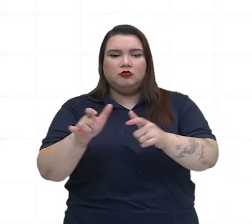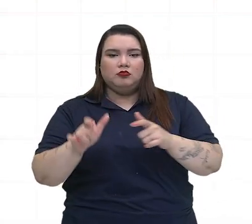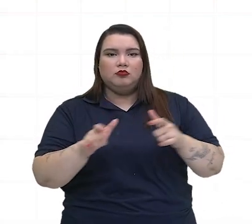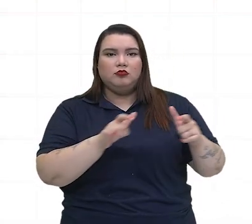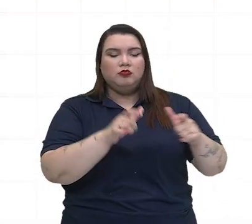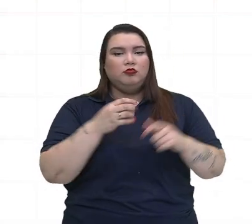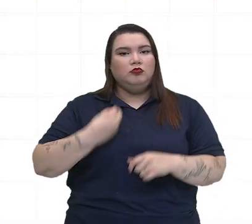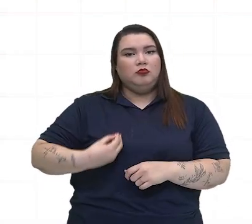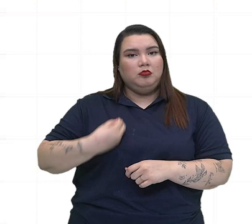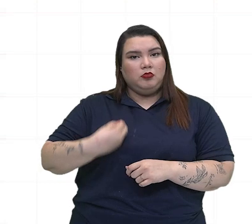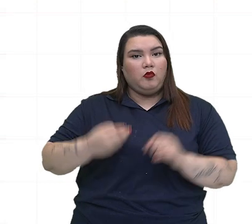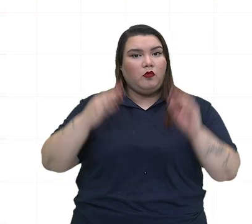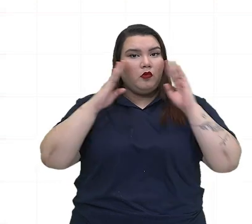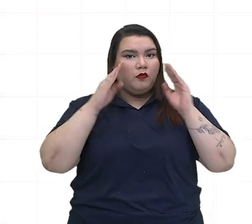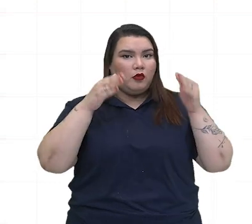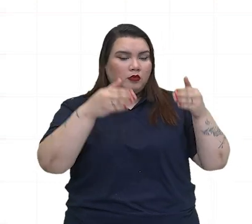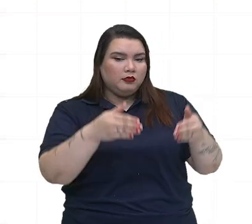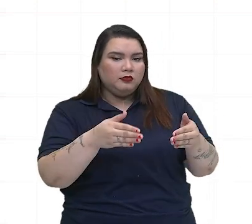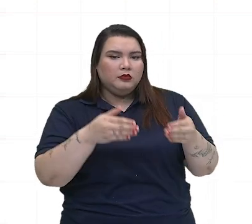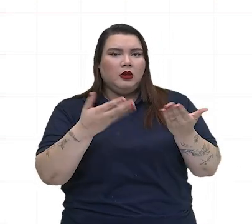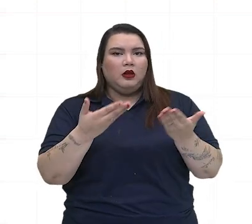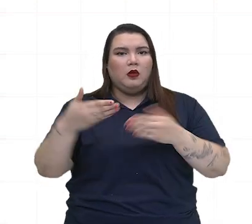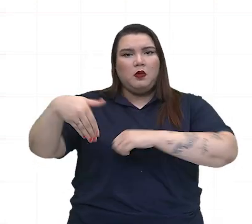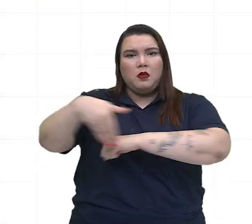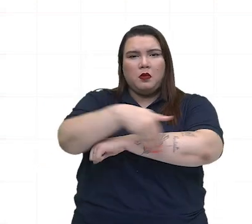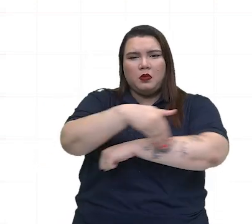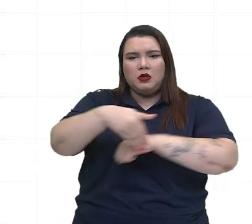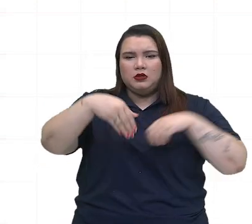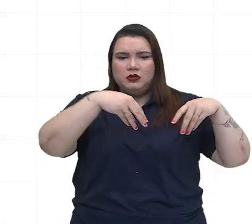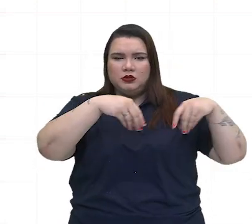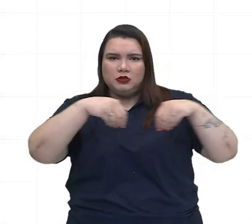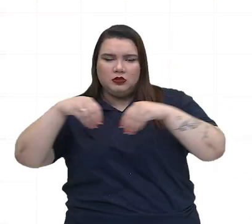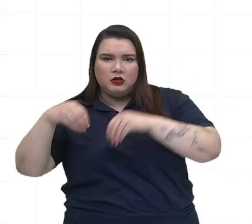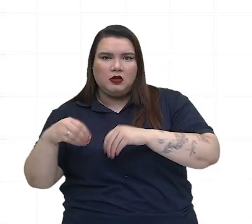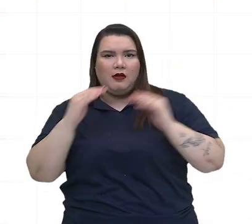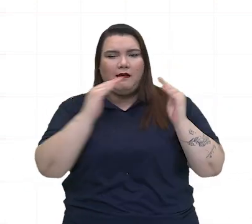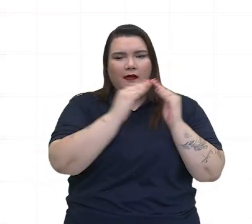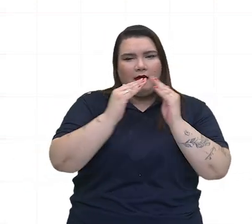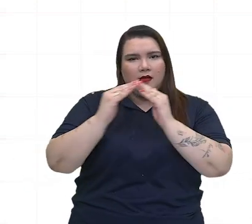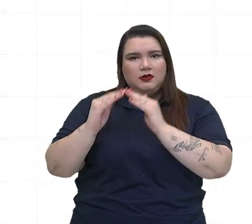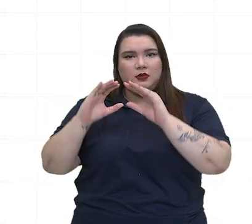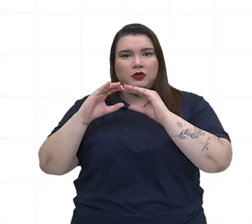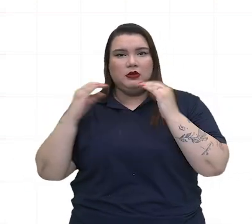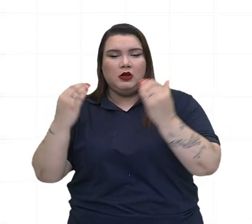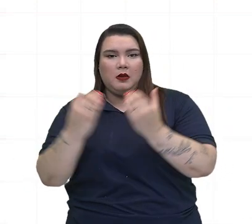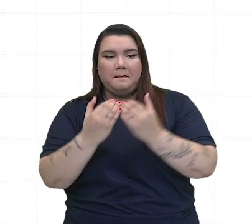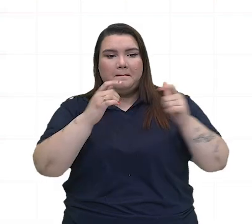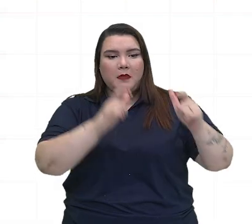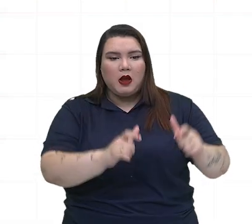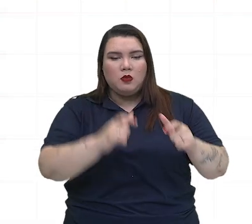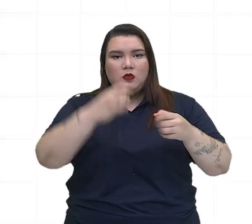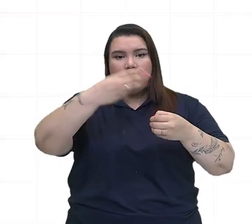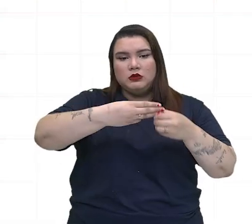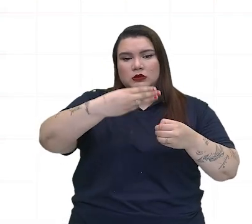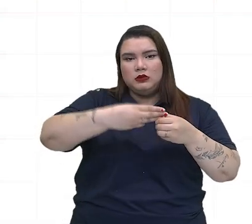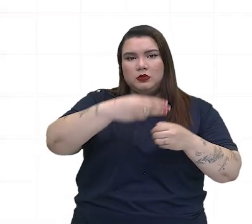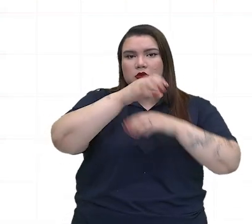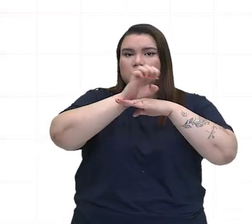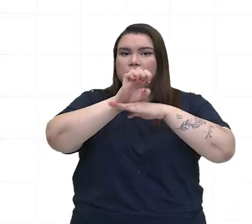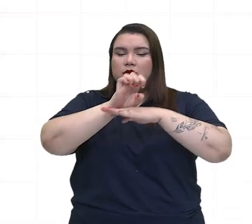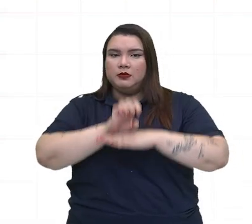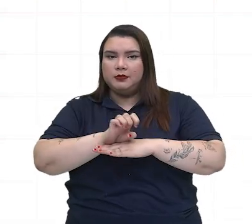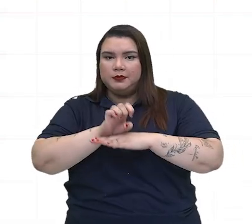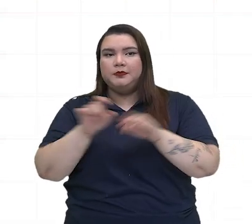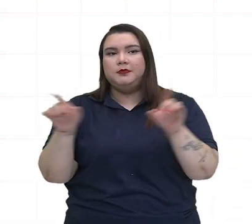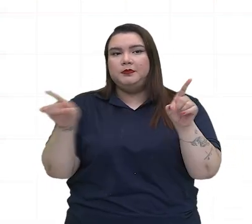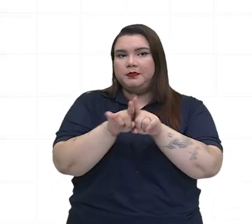nós estaremos estudando sobre lugares de vivência, como ramal, vila, comunidade, bairro,